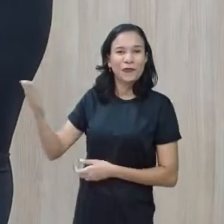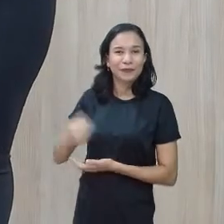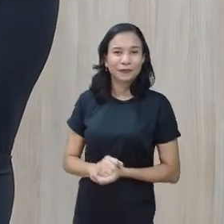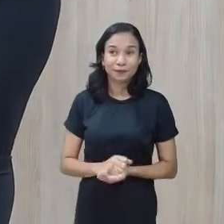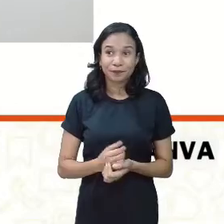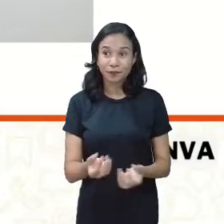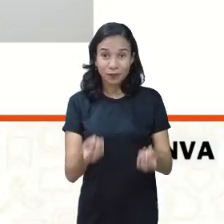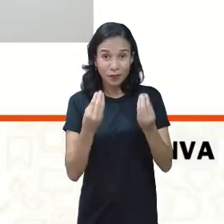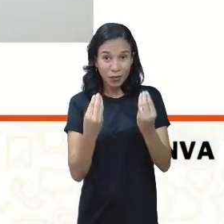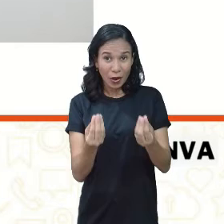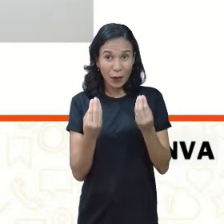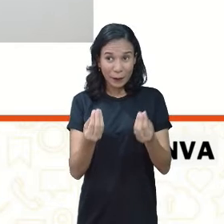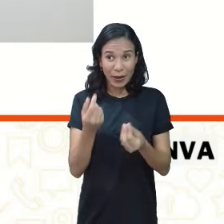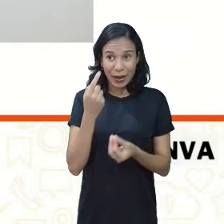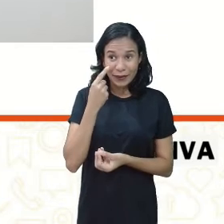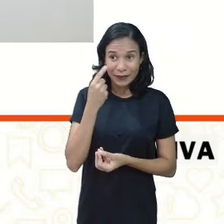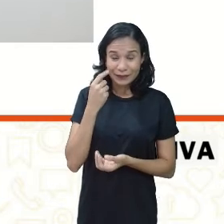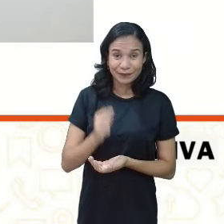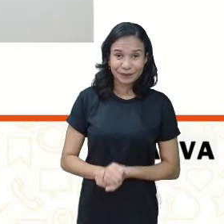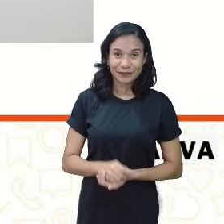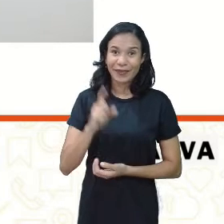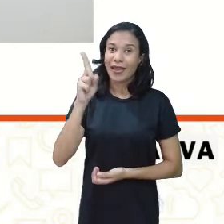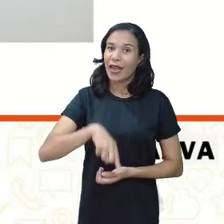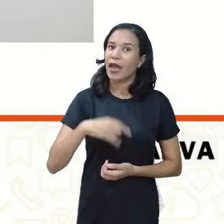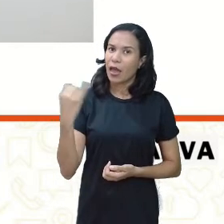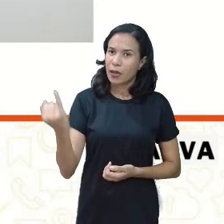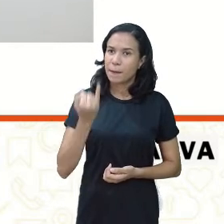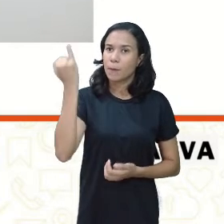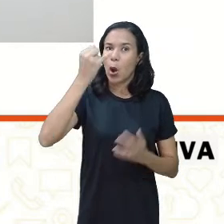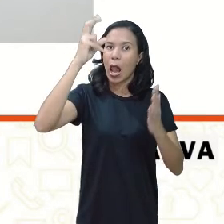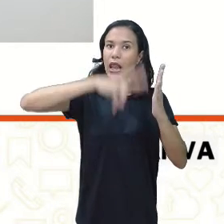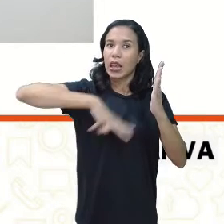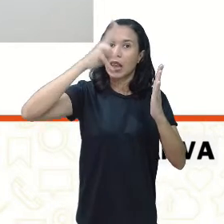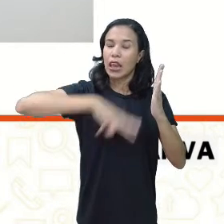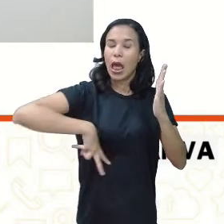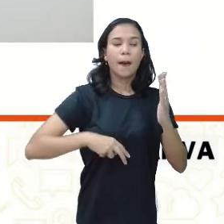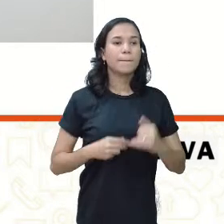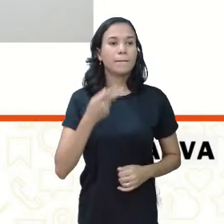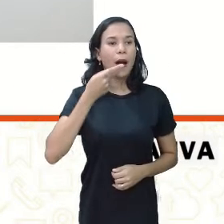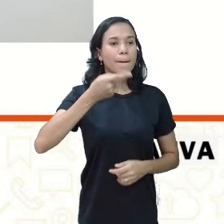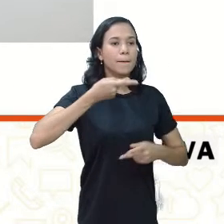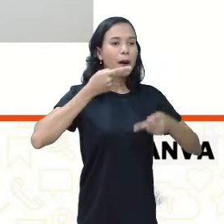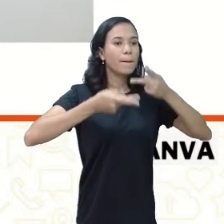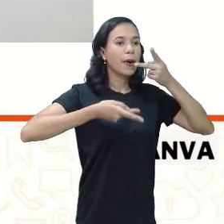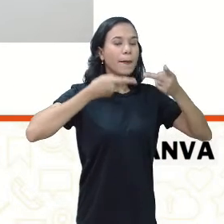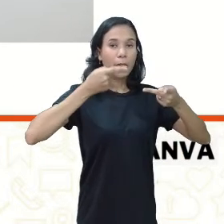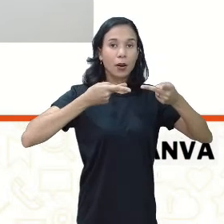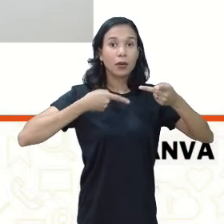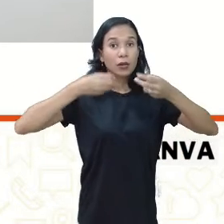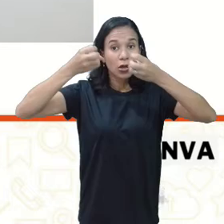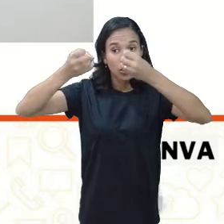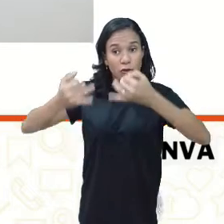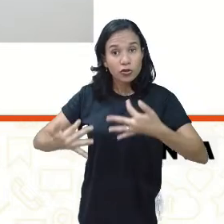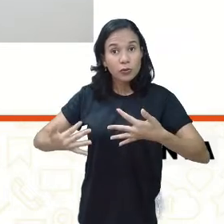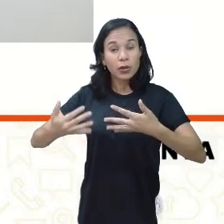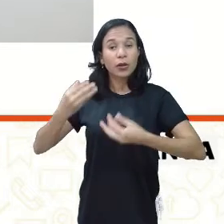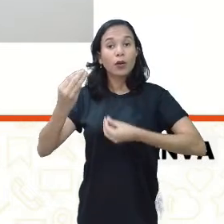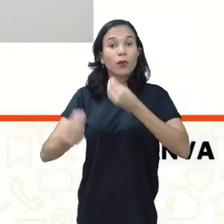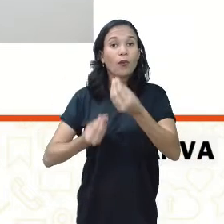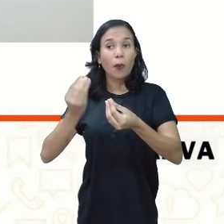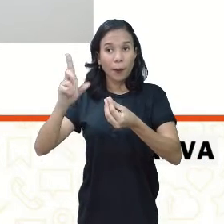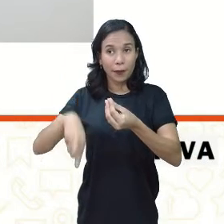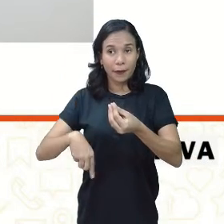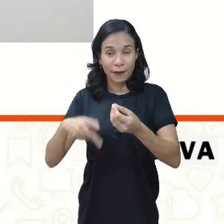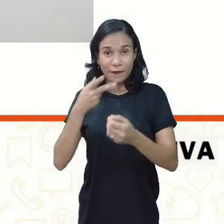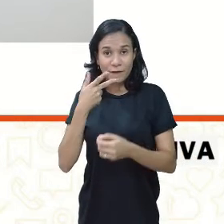professor, vamos aqui, olha. É importante ler em voz alta, especificando o que está ilustrado, fazendo uma descrição. O que é que eu